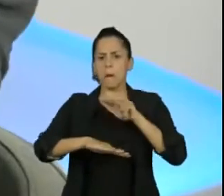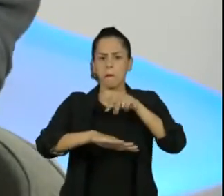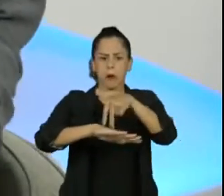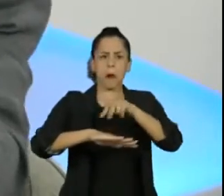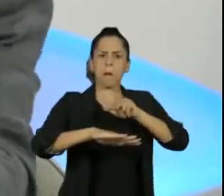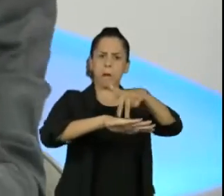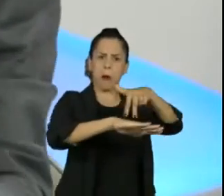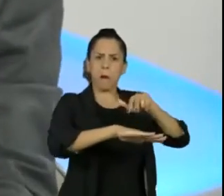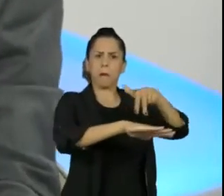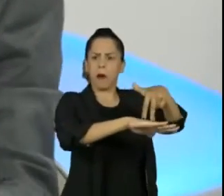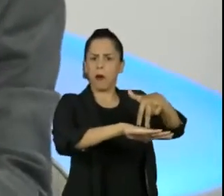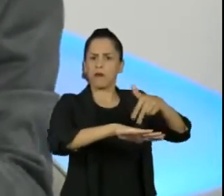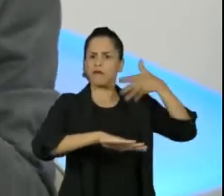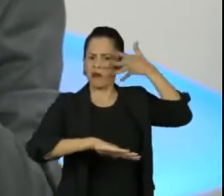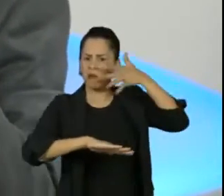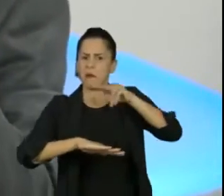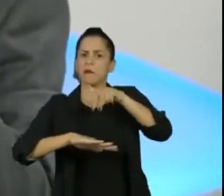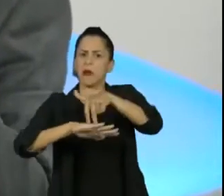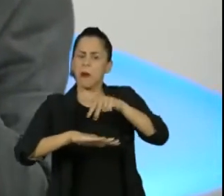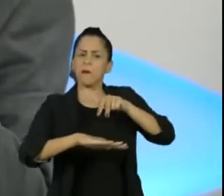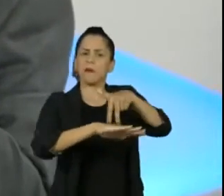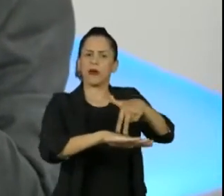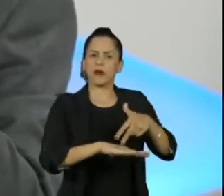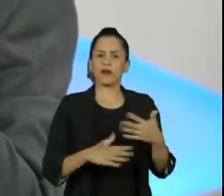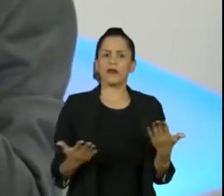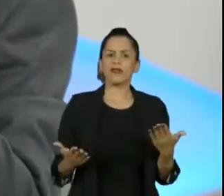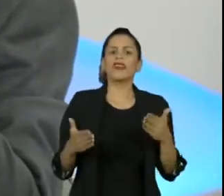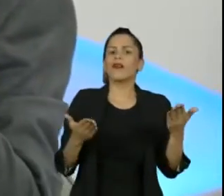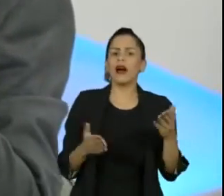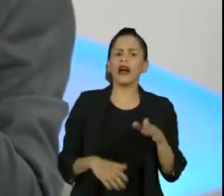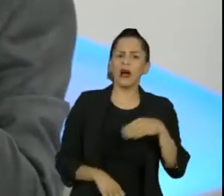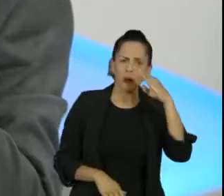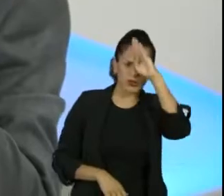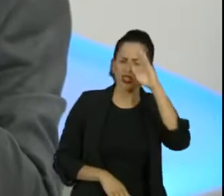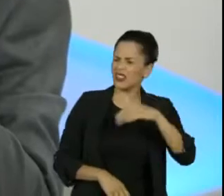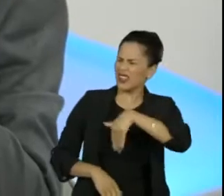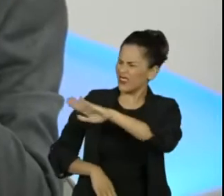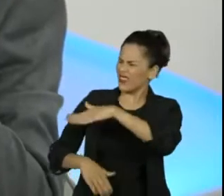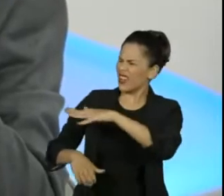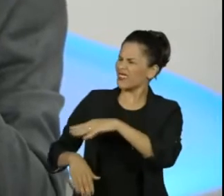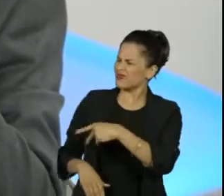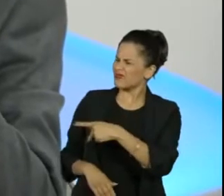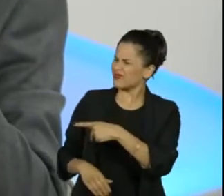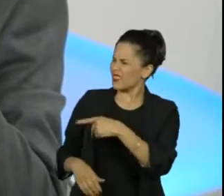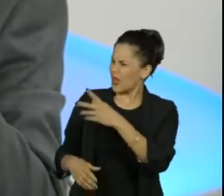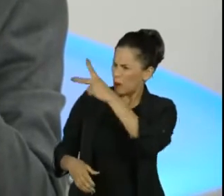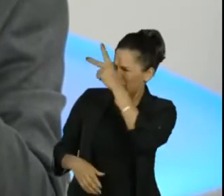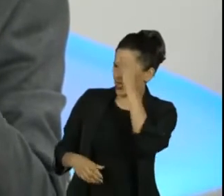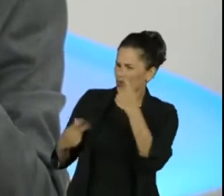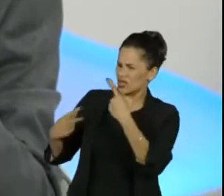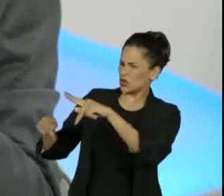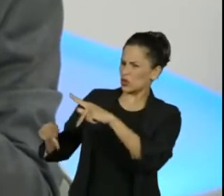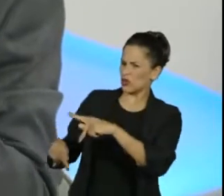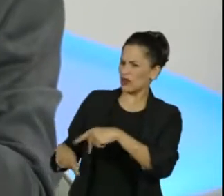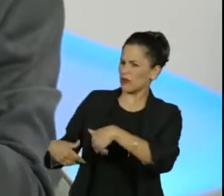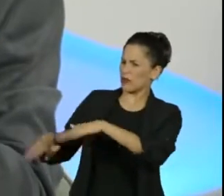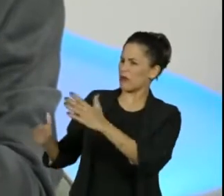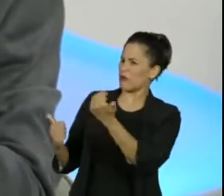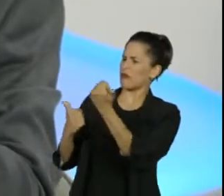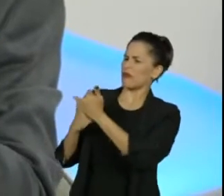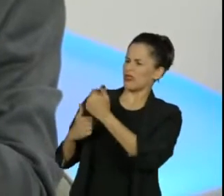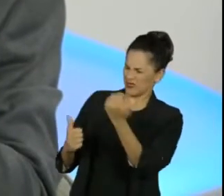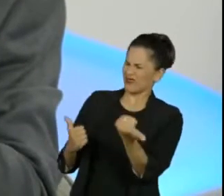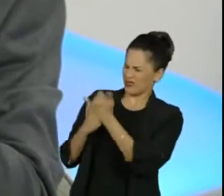prefeito, o problema é seu. Tá bom, a prefeitura de Belo Horizonte é uma prefeitura robusta, então deixa comigo. Mas e a prefeitura